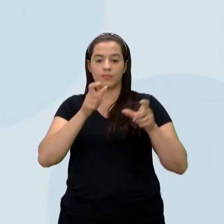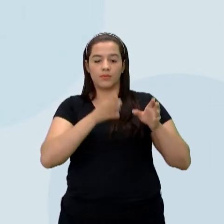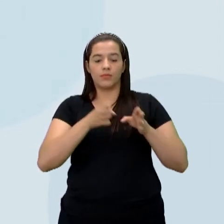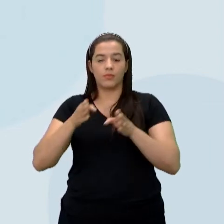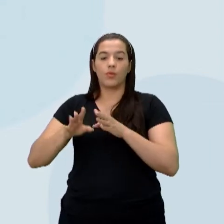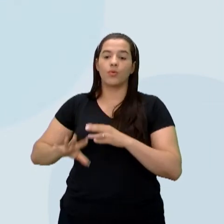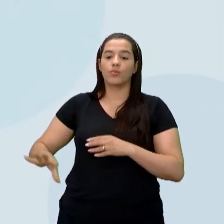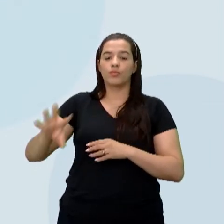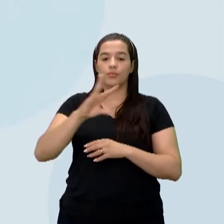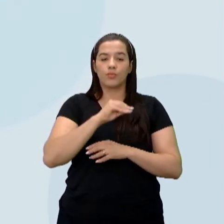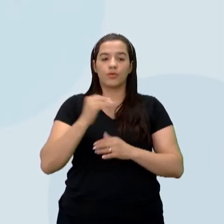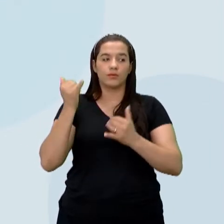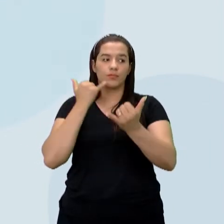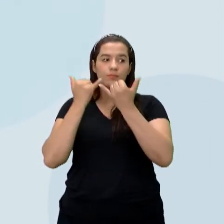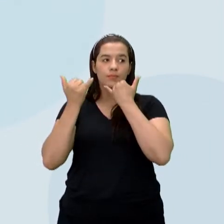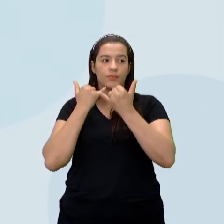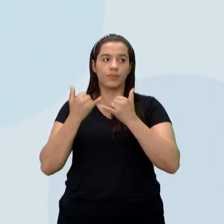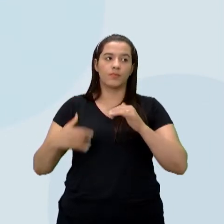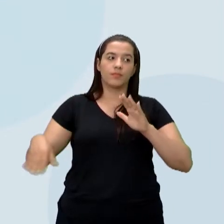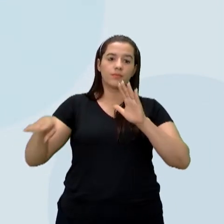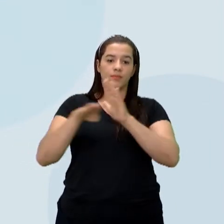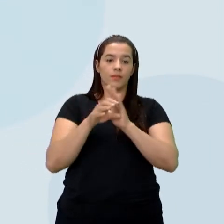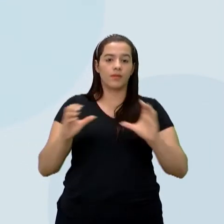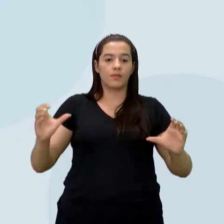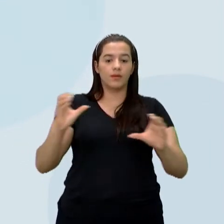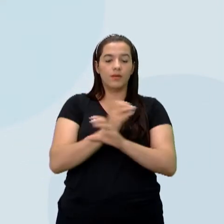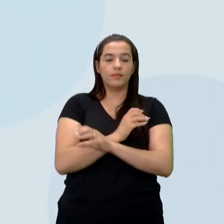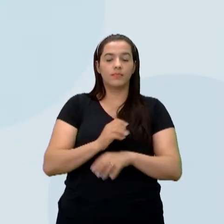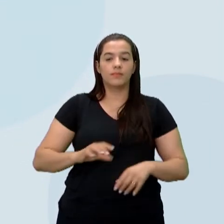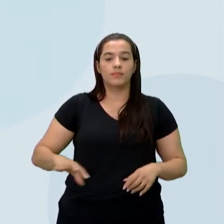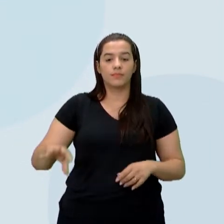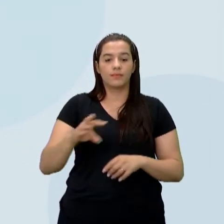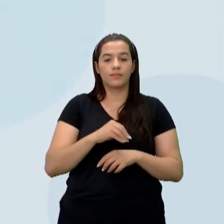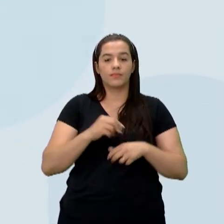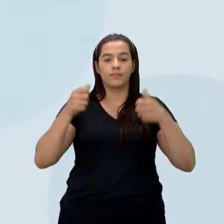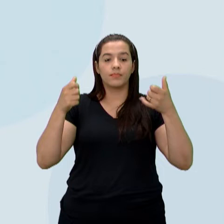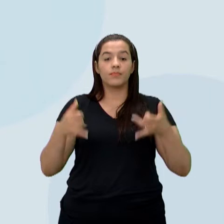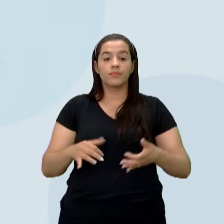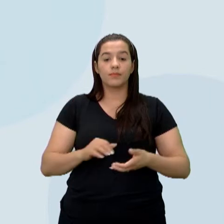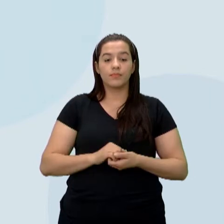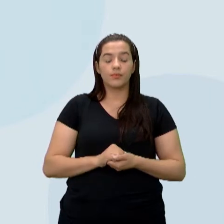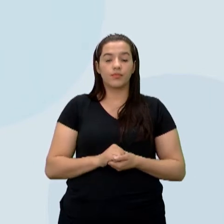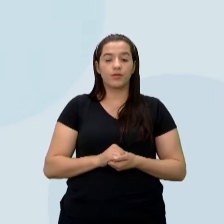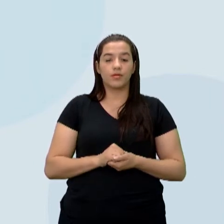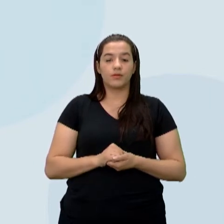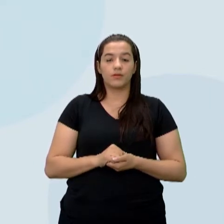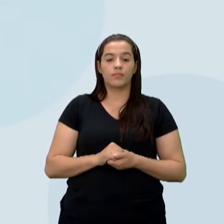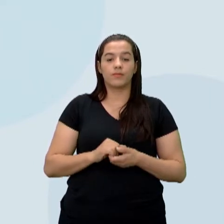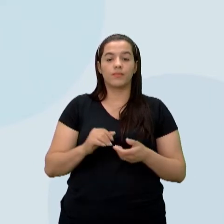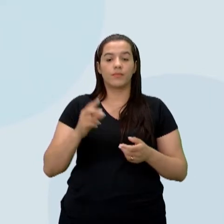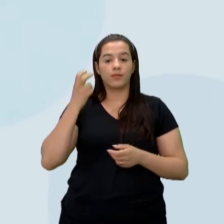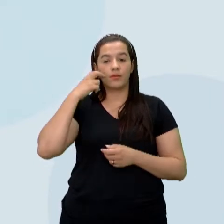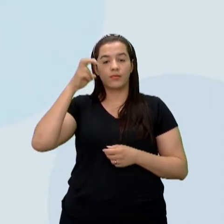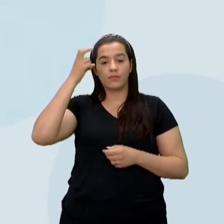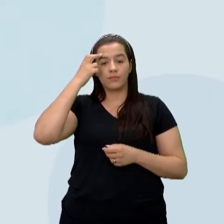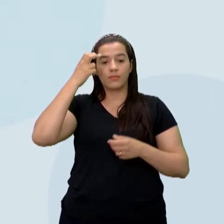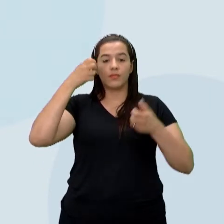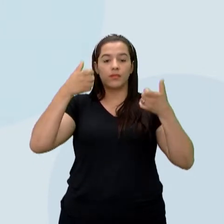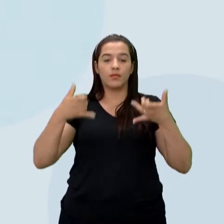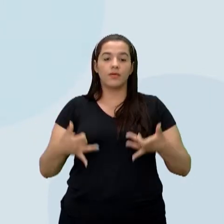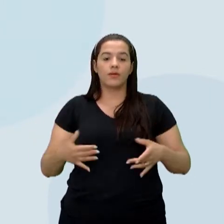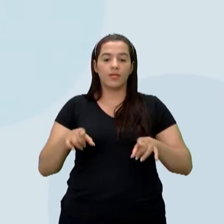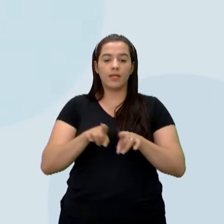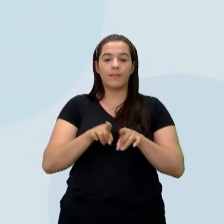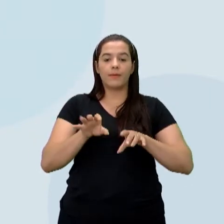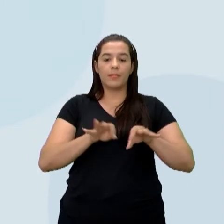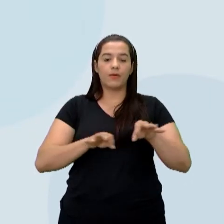as informações e cheguem a uma conclusão, com melhor capacitação intelectual e cultural. Então, o que ele